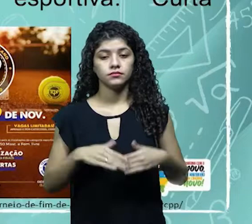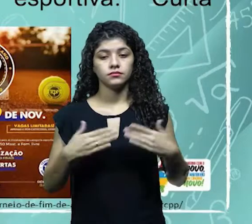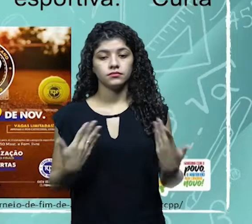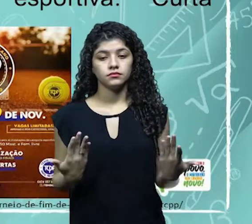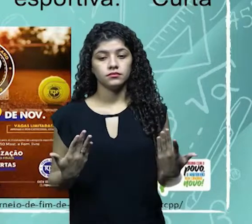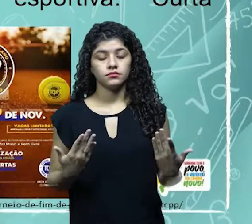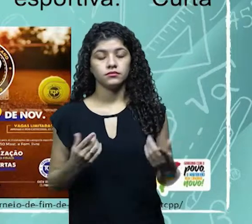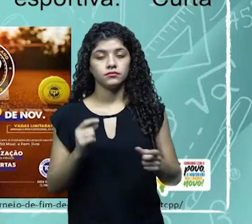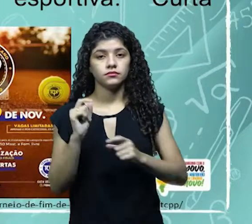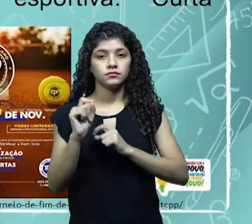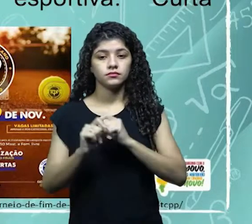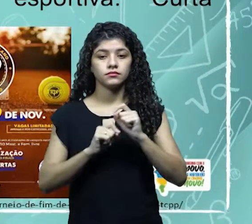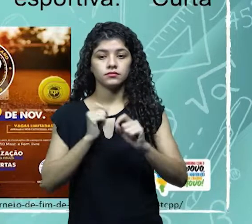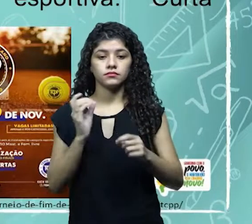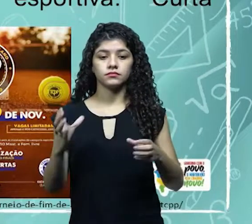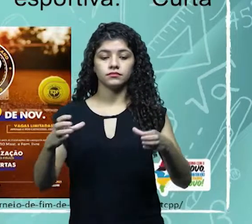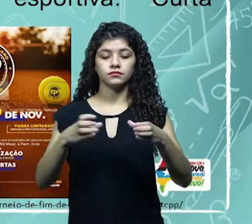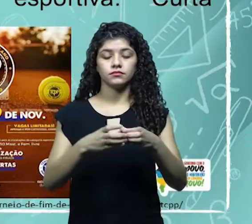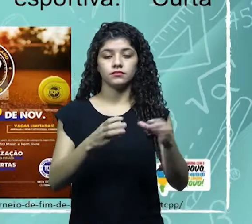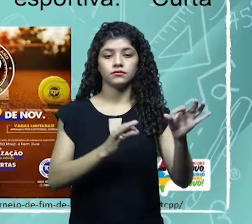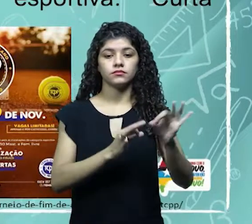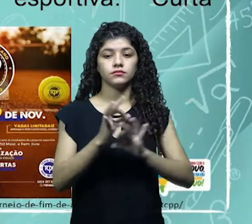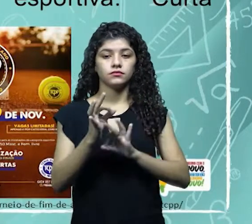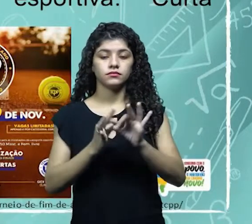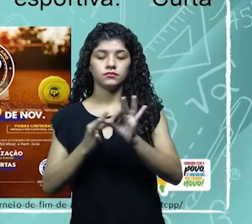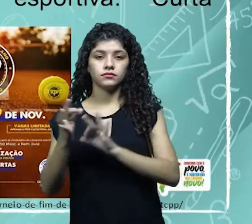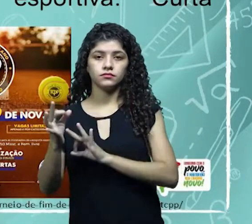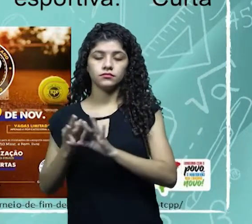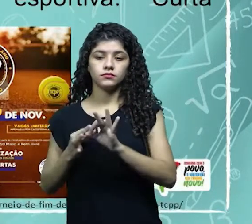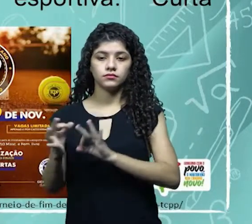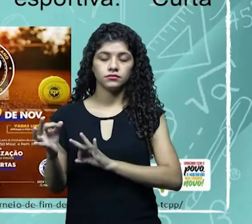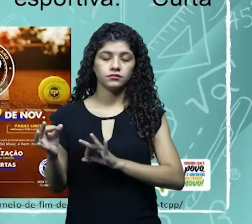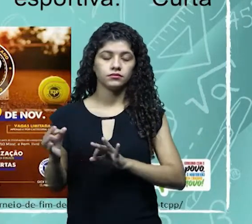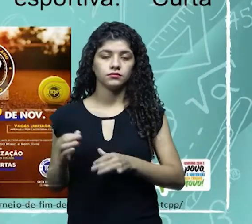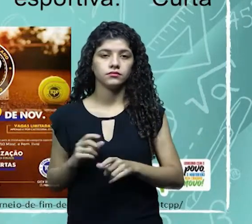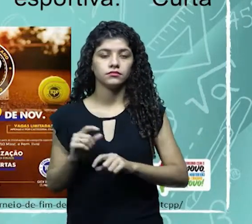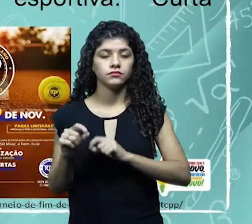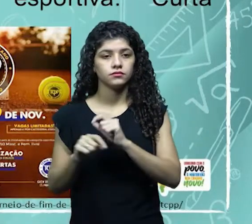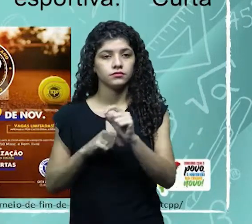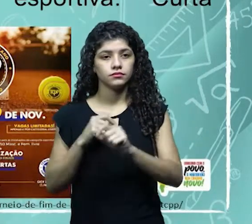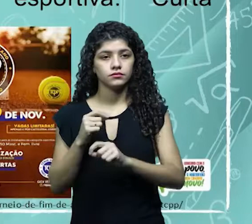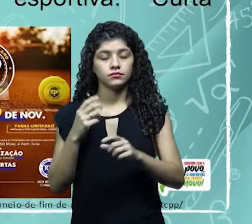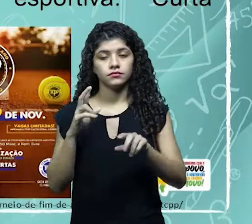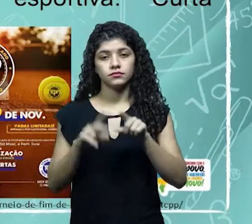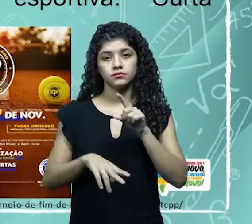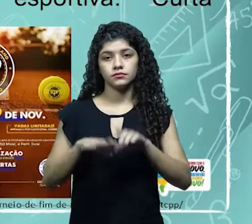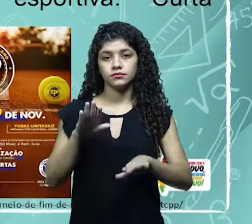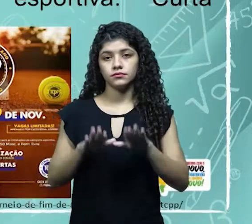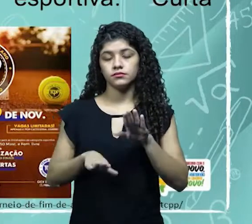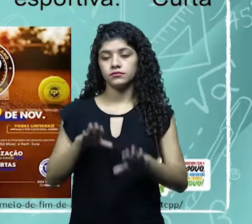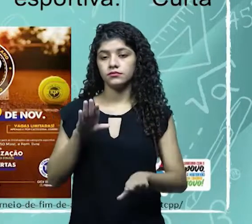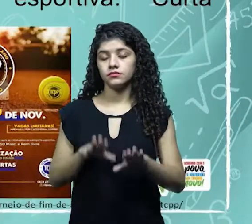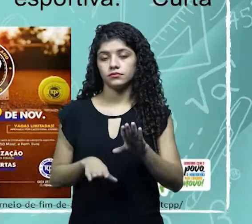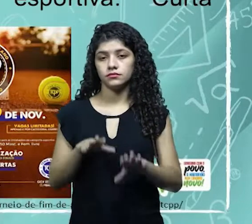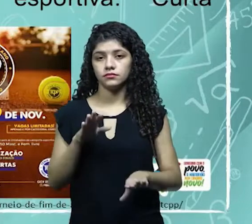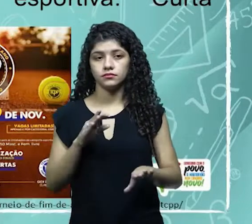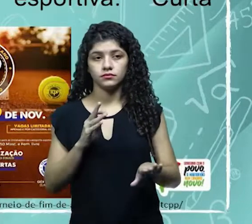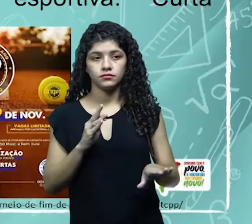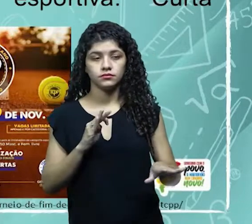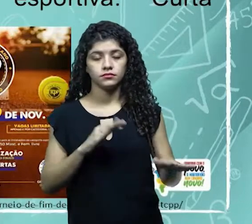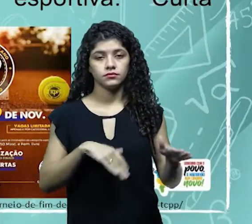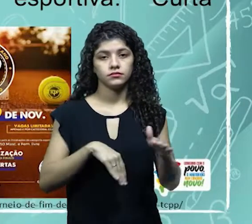então e essa comissão ela organiza um regulamento conforme a modalidade